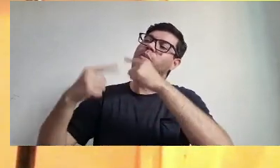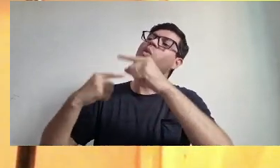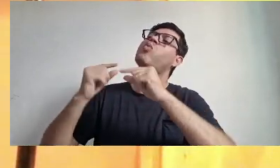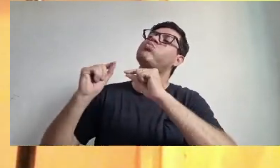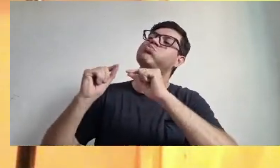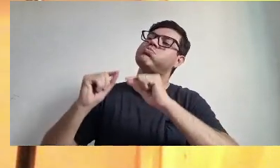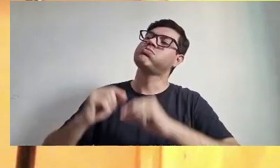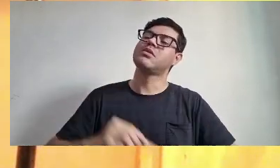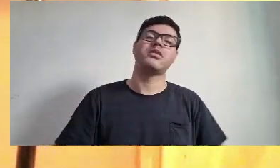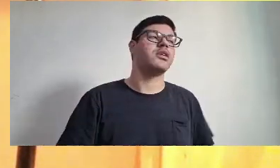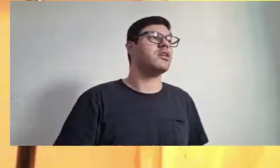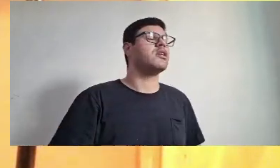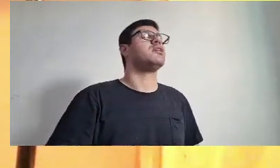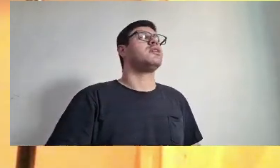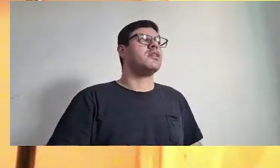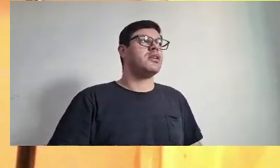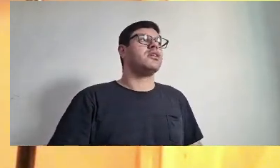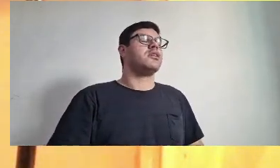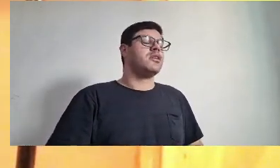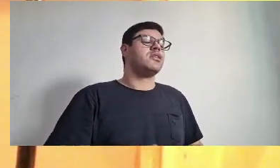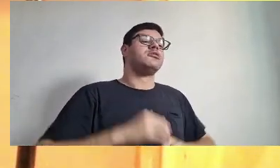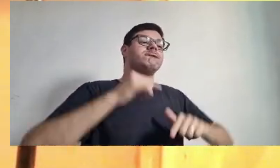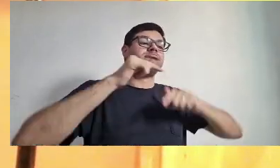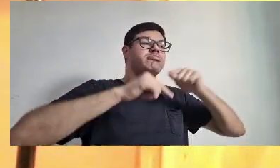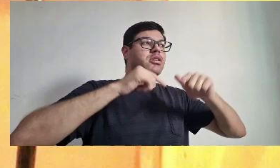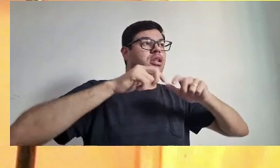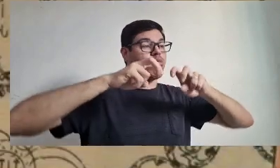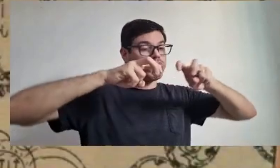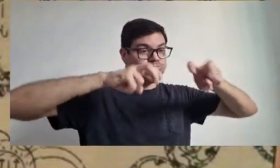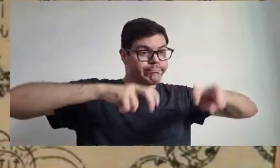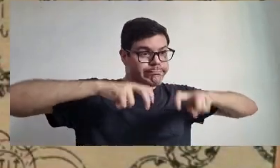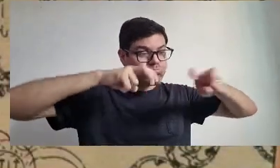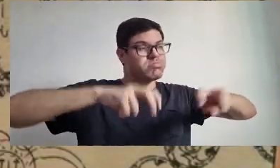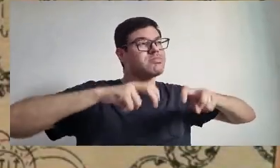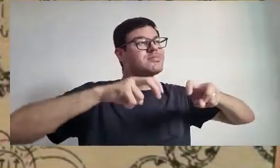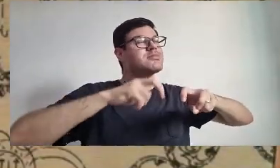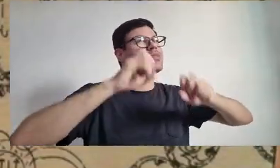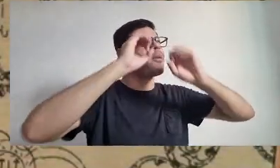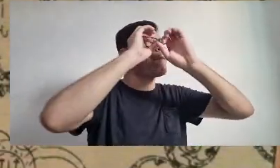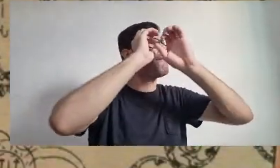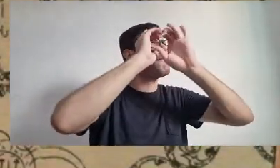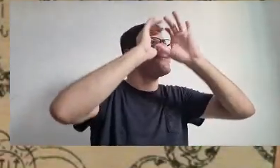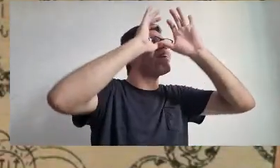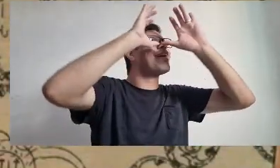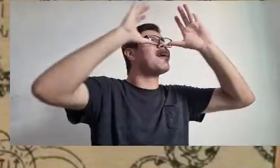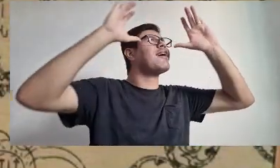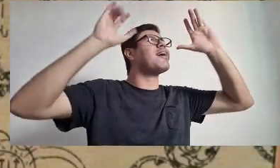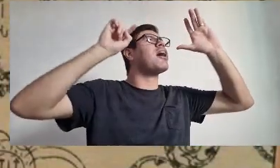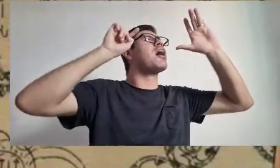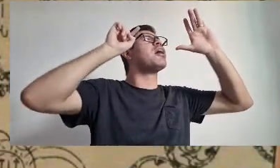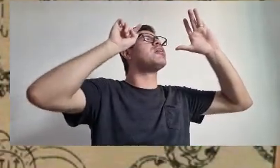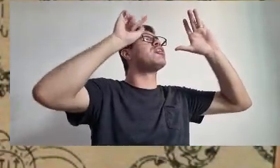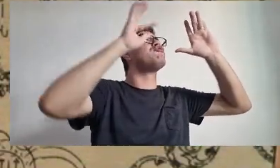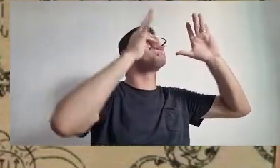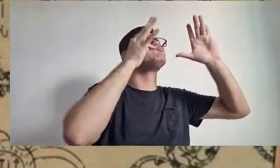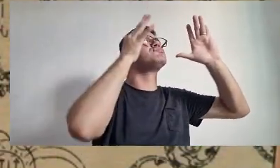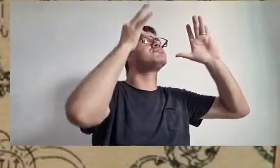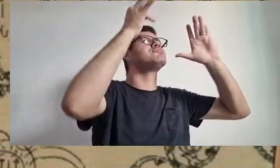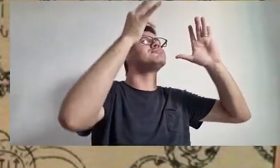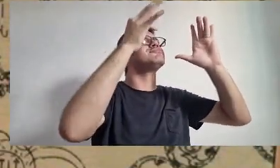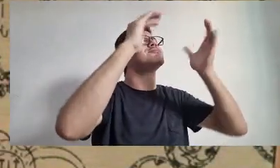eu trabalhava na roça, eu tinha um sonho de me casar. E como eu era muito magrinho,